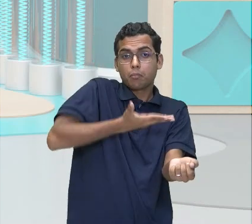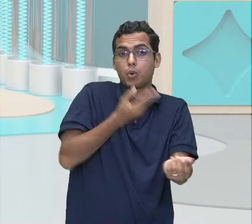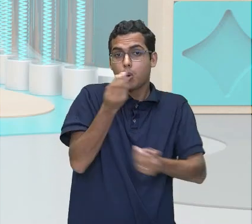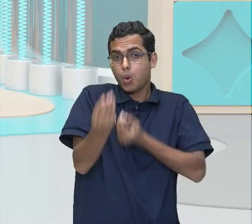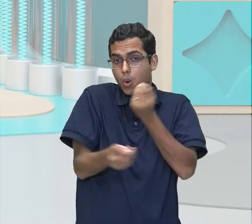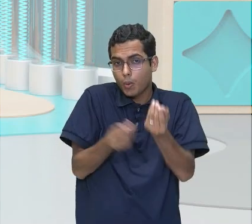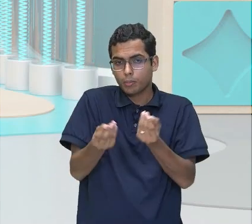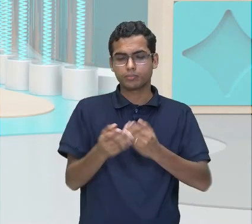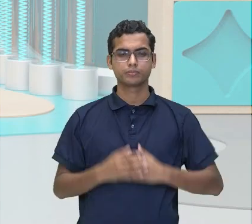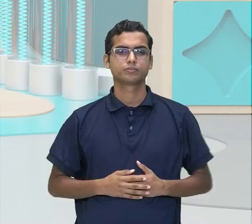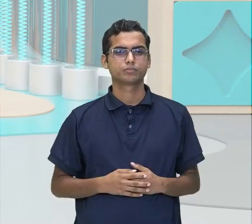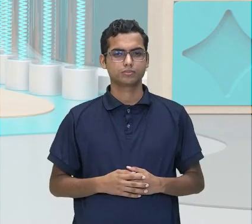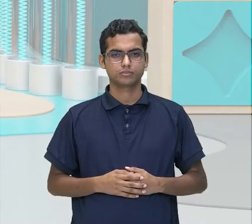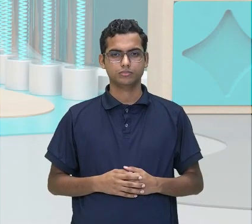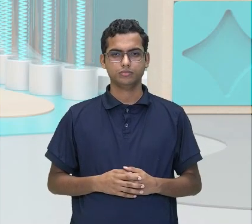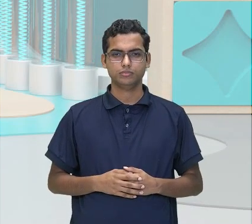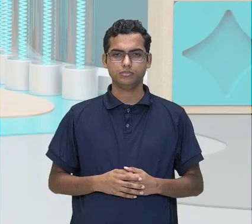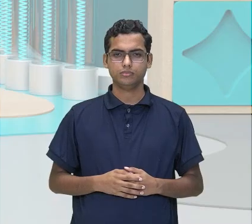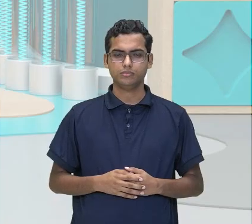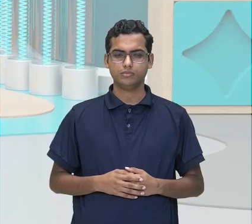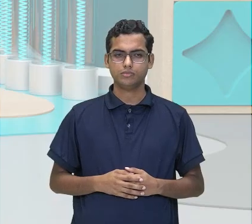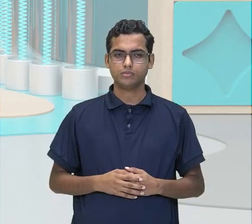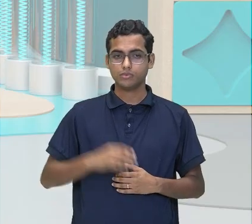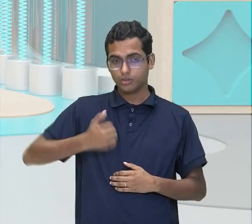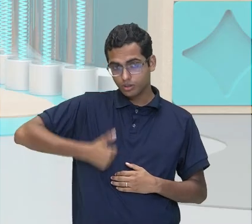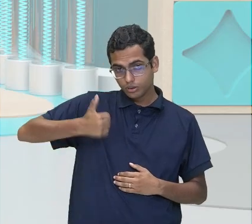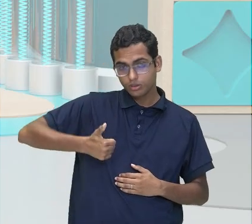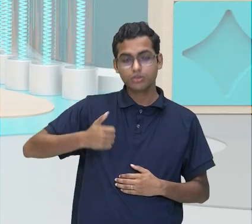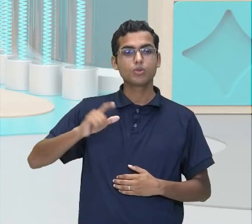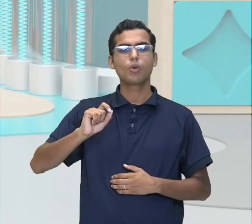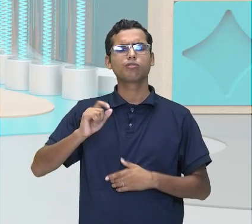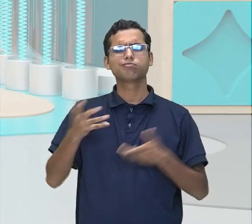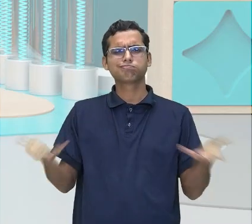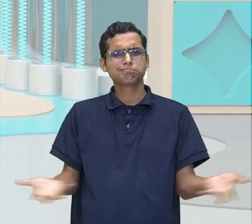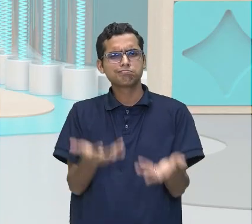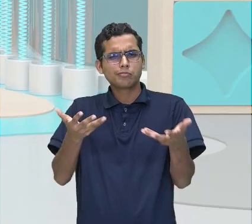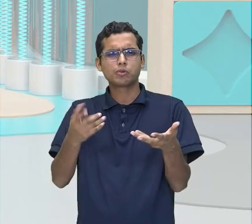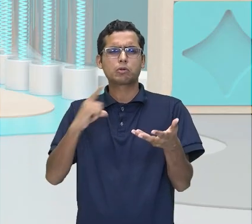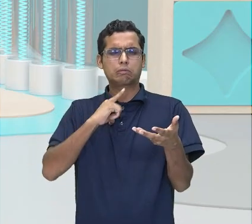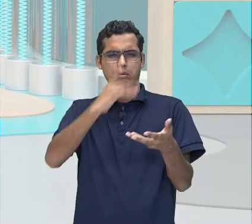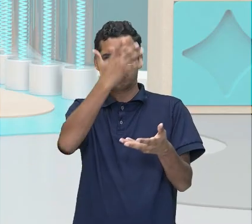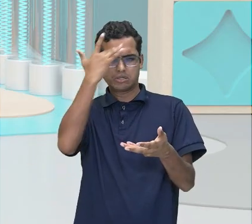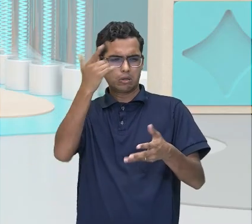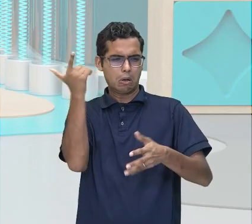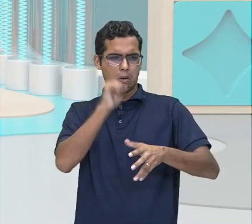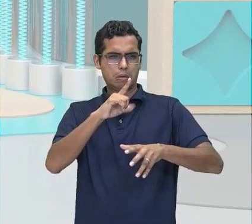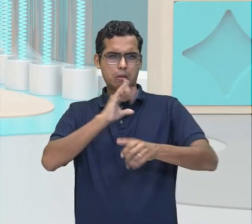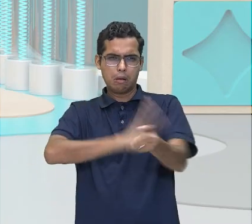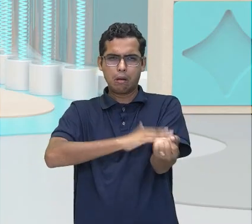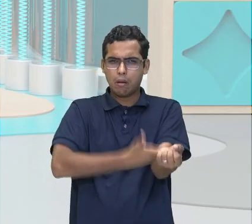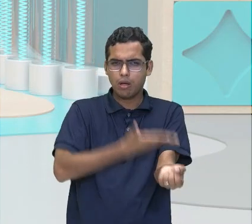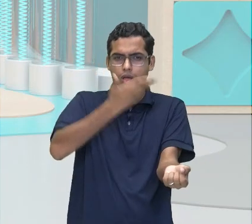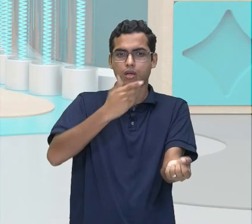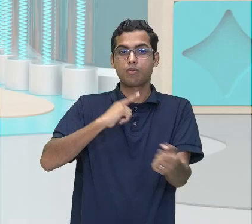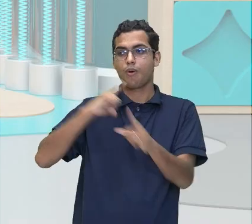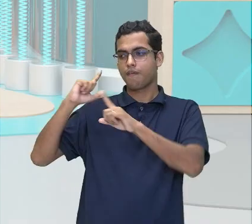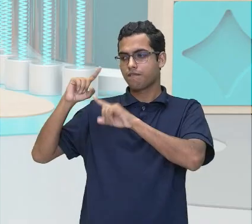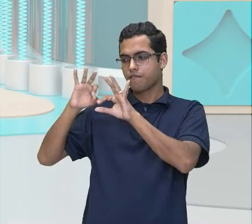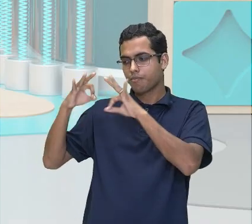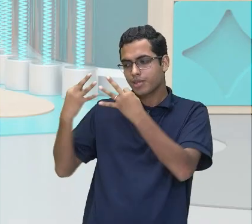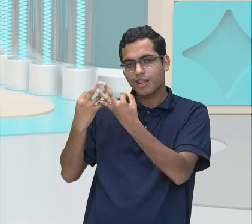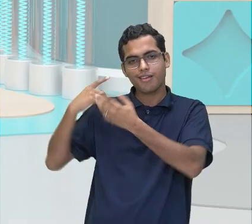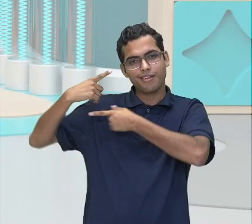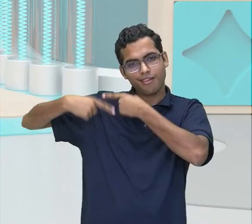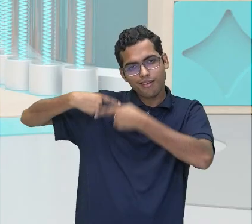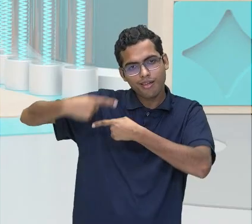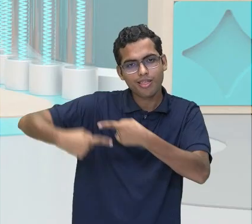das causas. O que pode causar? Hereditariedade, né? Como disse a vocês, 90% das pessoas herdam dos pais. A obesidade, que